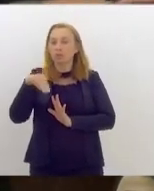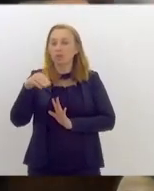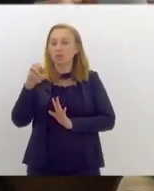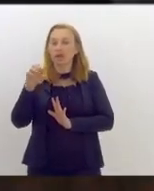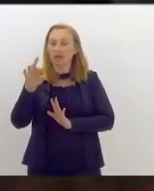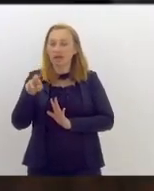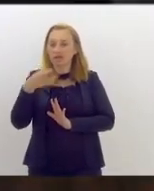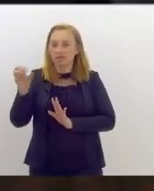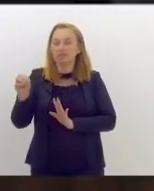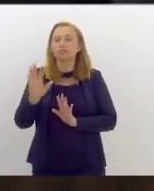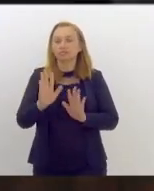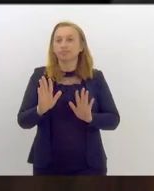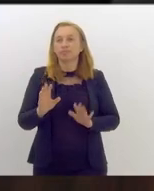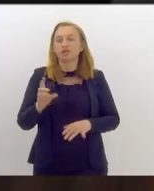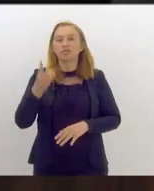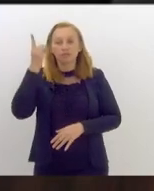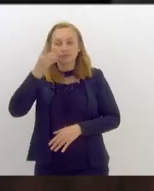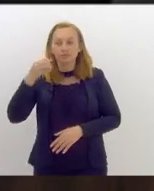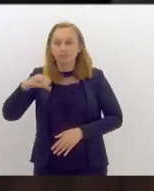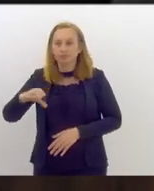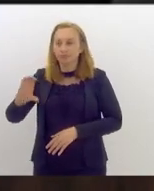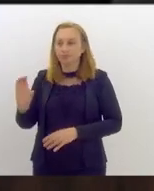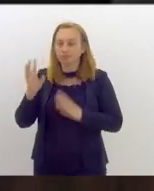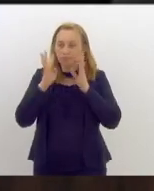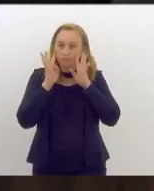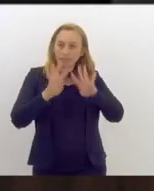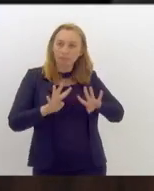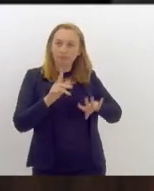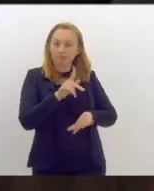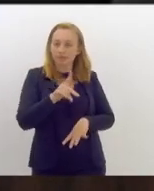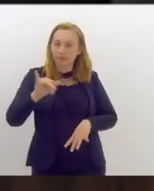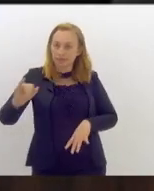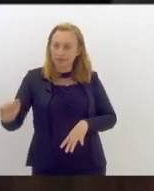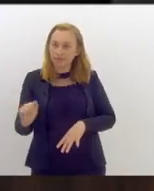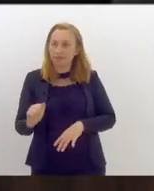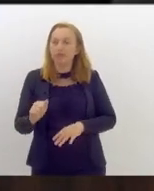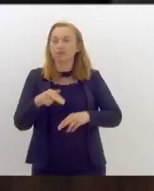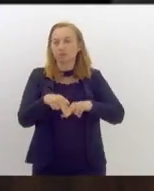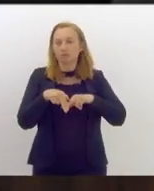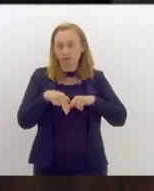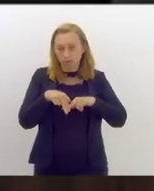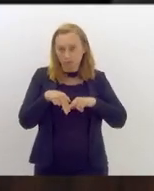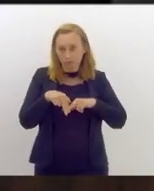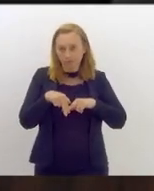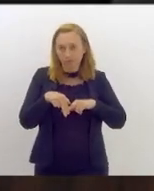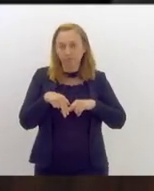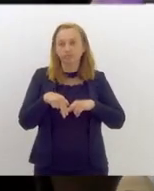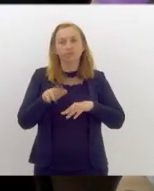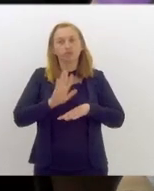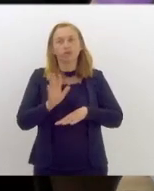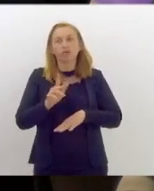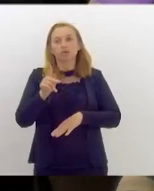é porque o deputado chamou atenção para o índice de IPCA por isso que eu fiz questão